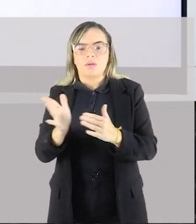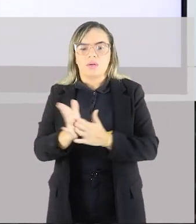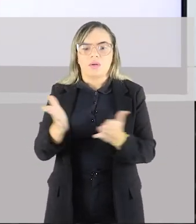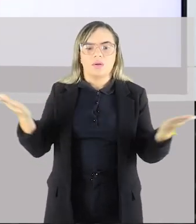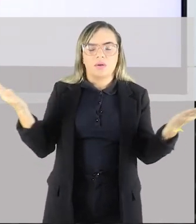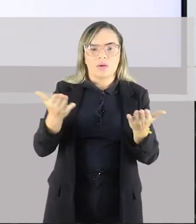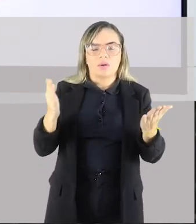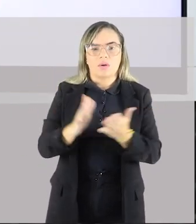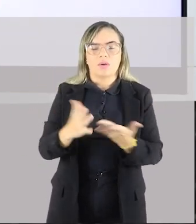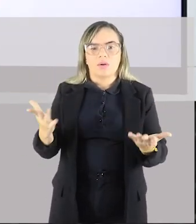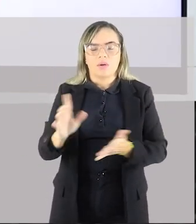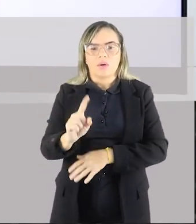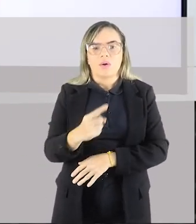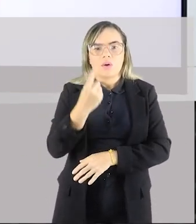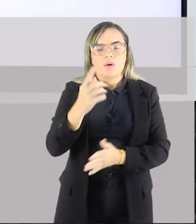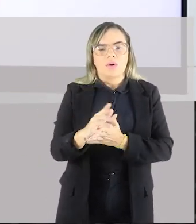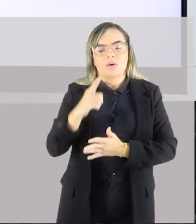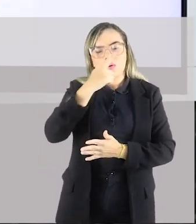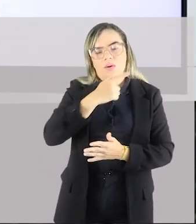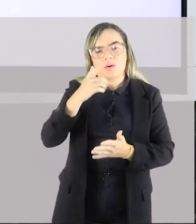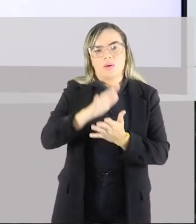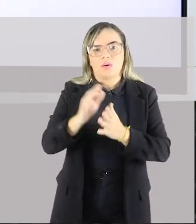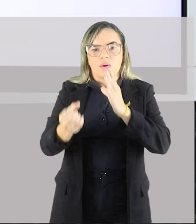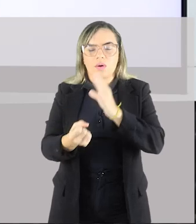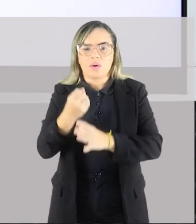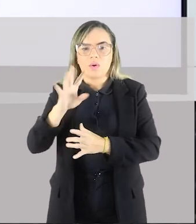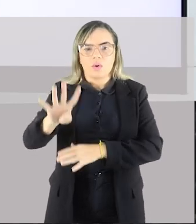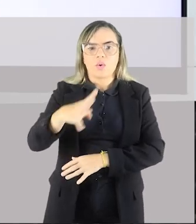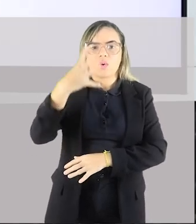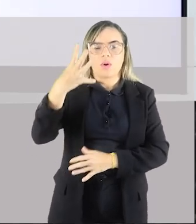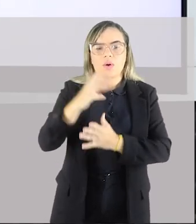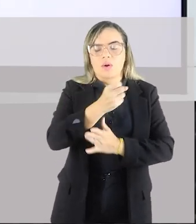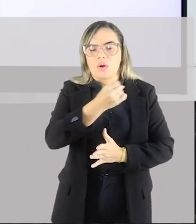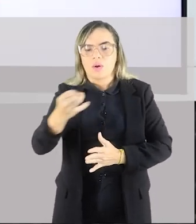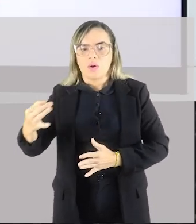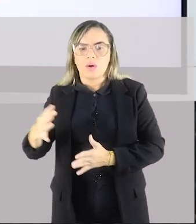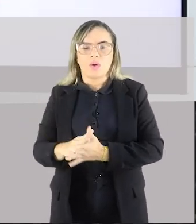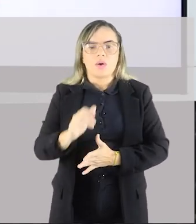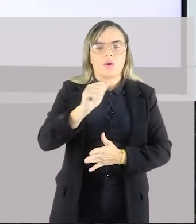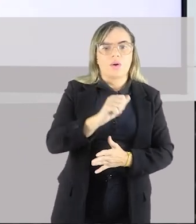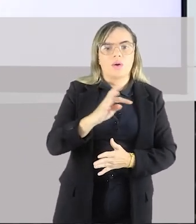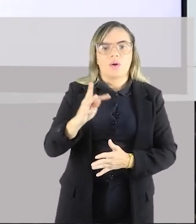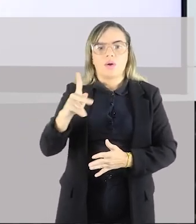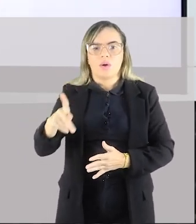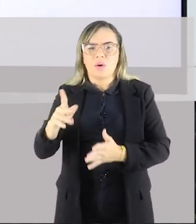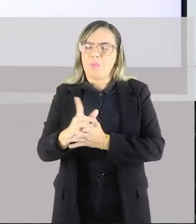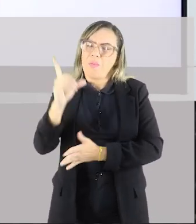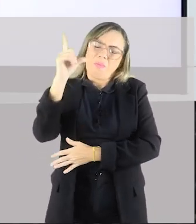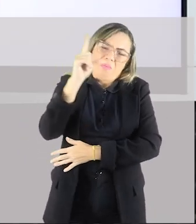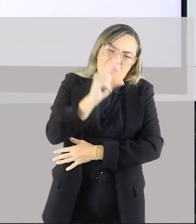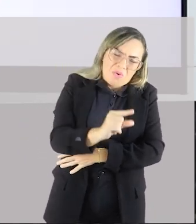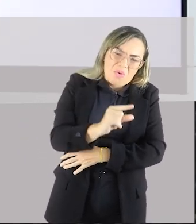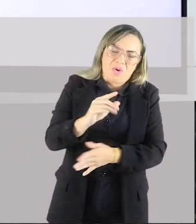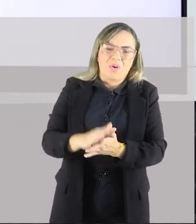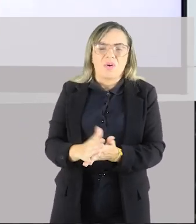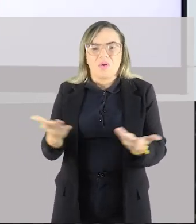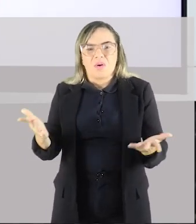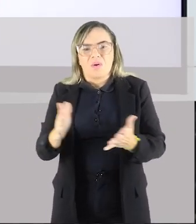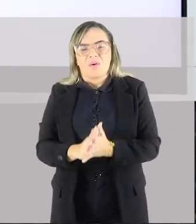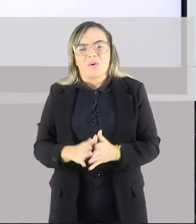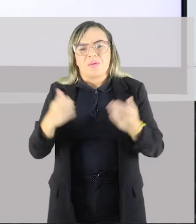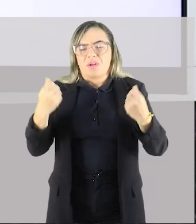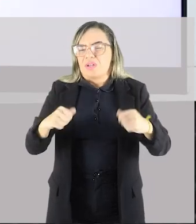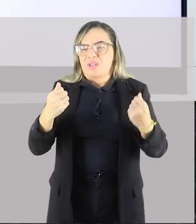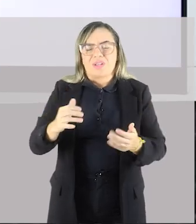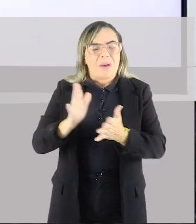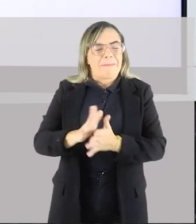agora, né, para uma glicose, você produziu 4 ATPs. Isso é pouco, gente, isso é pouquíssimo. A gente precisa